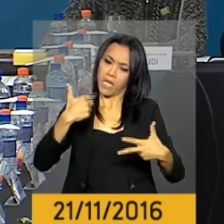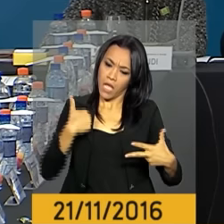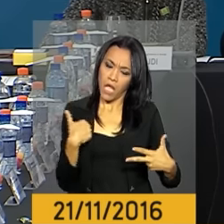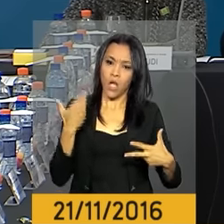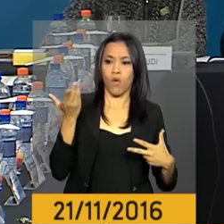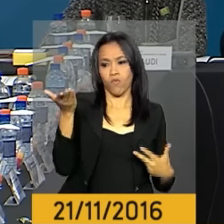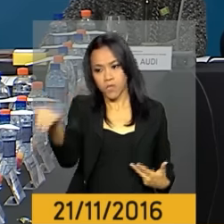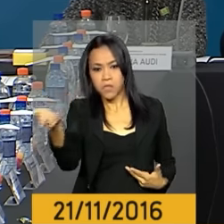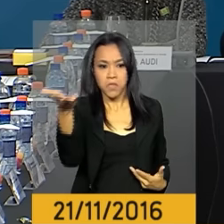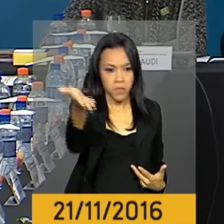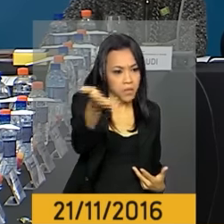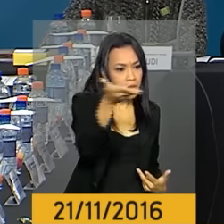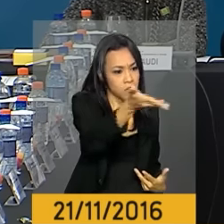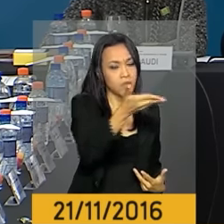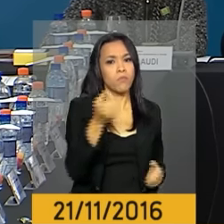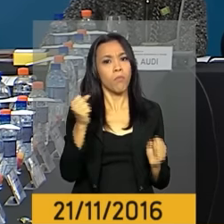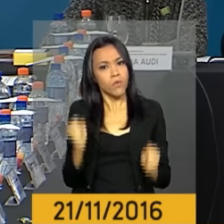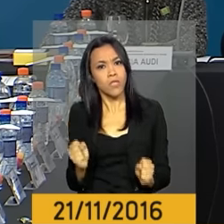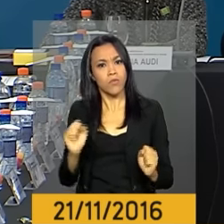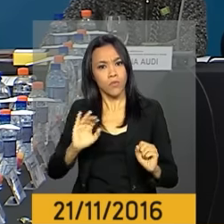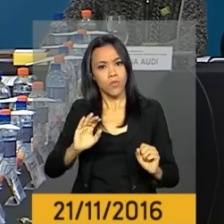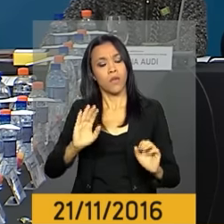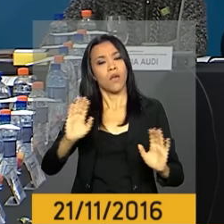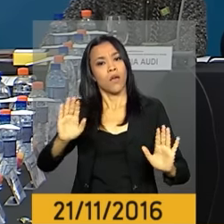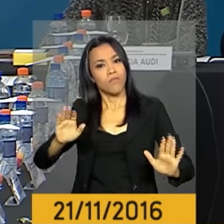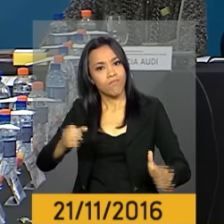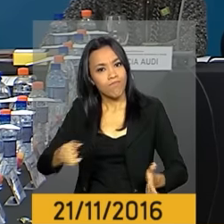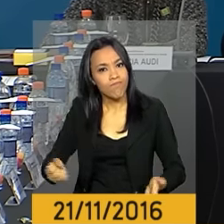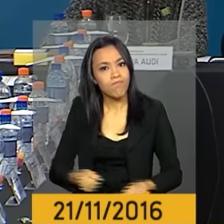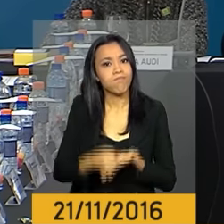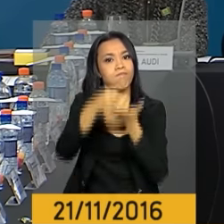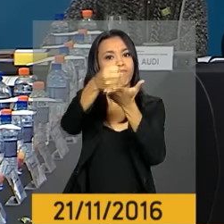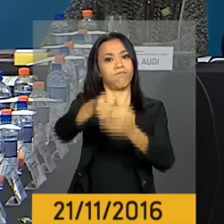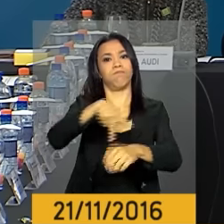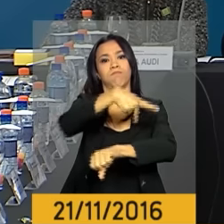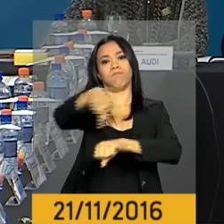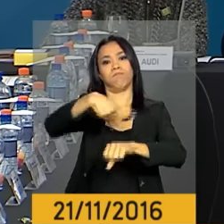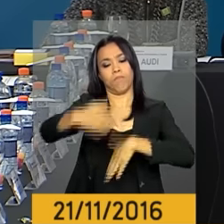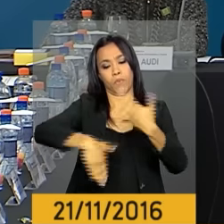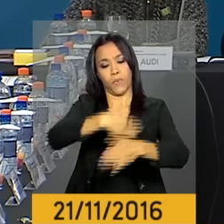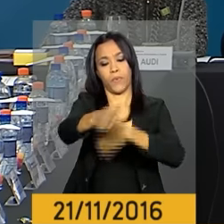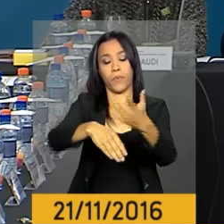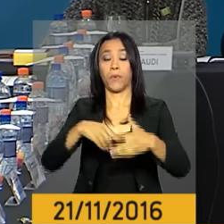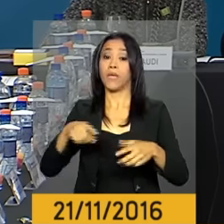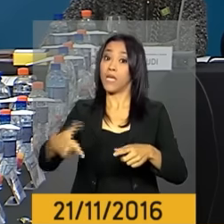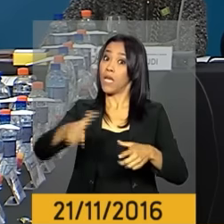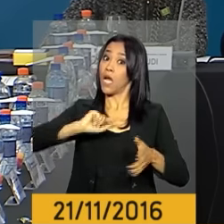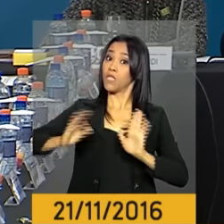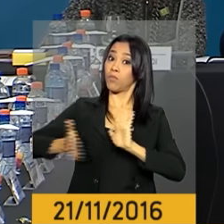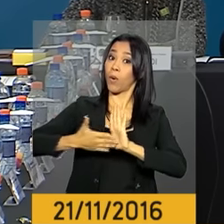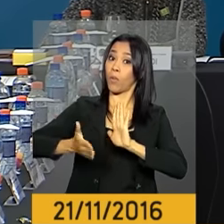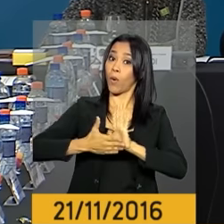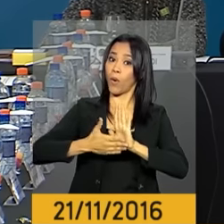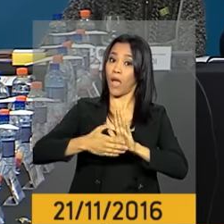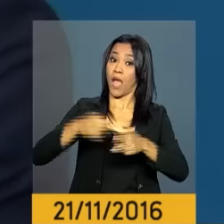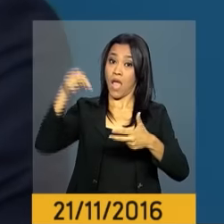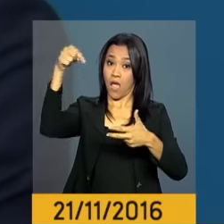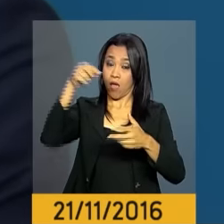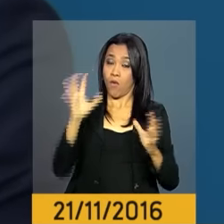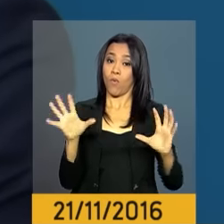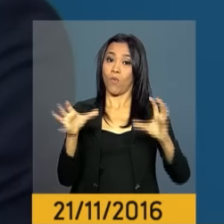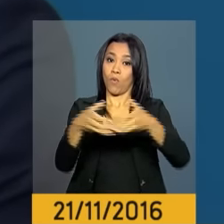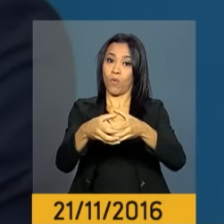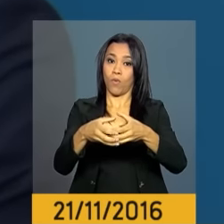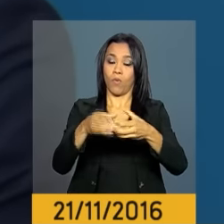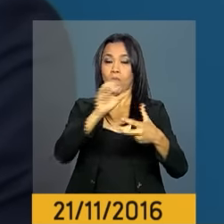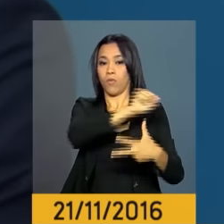senhoras, produzirmos em favor do país, sejam por eles avaliados. Mas, meus senhores, minhas senhoras,